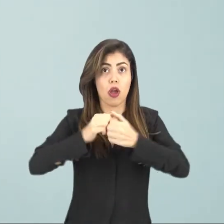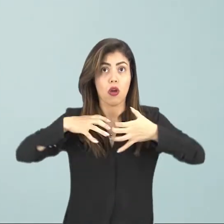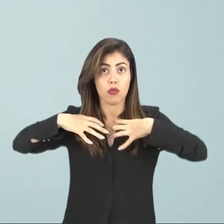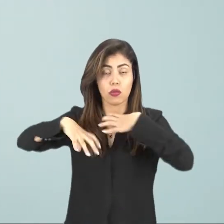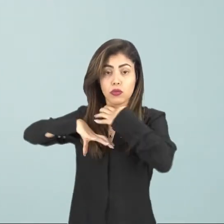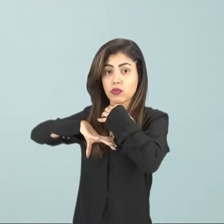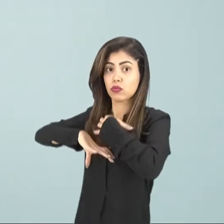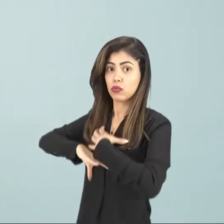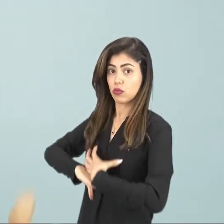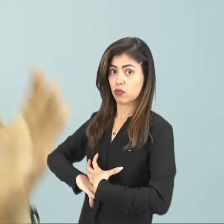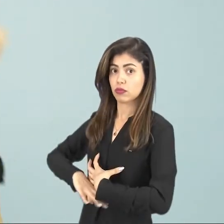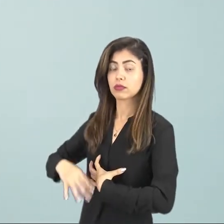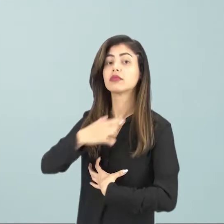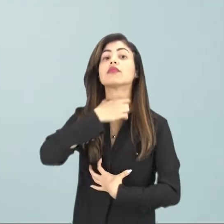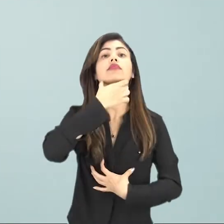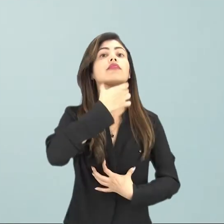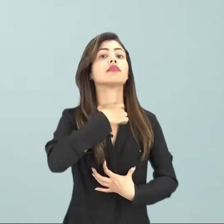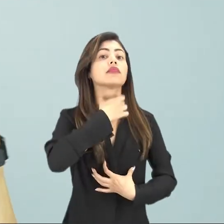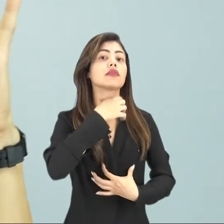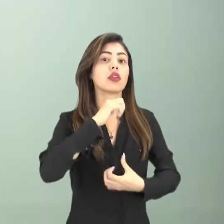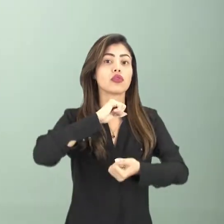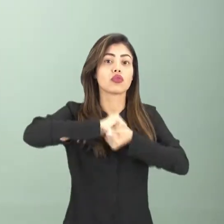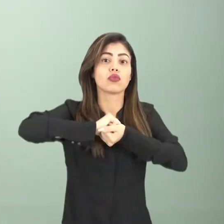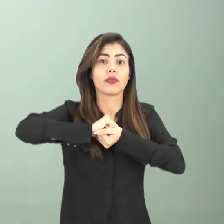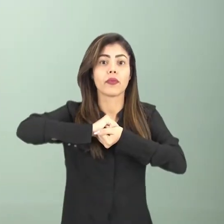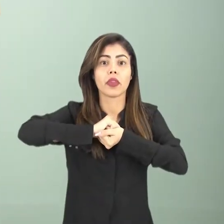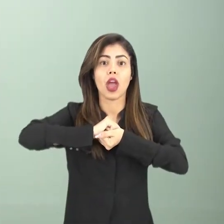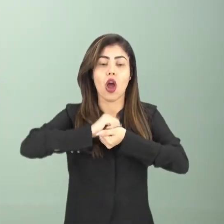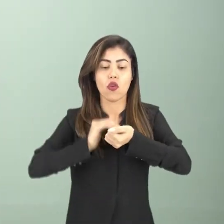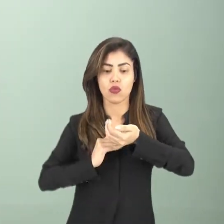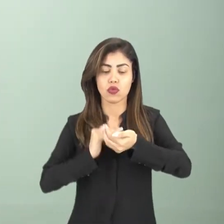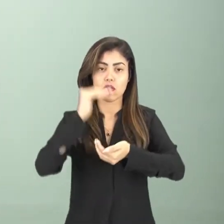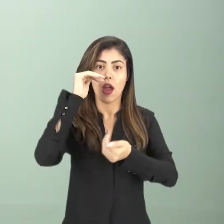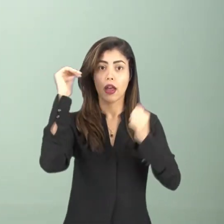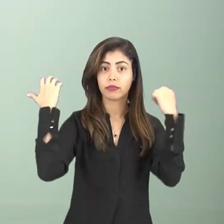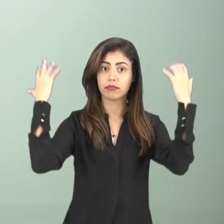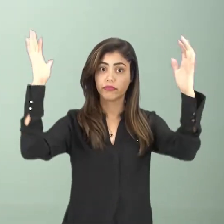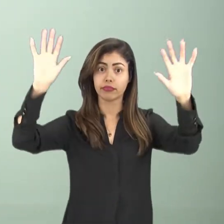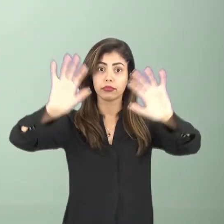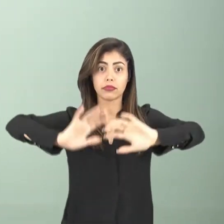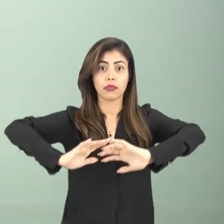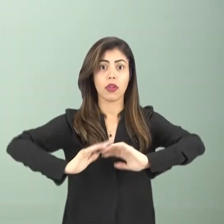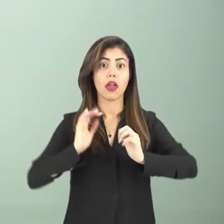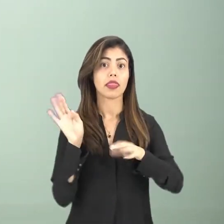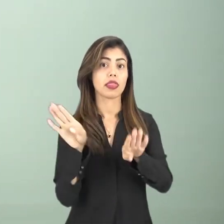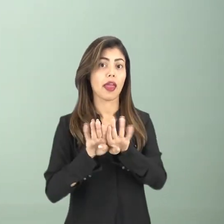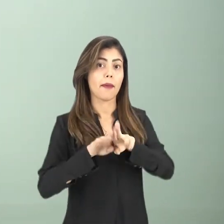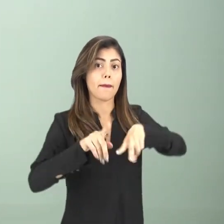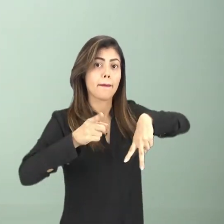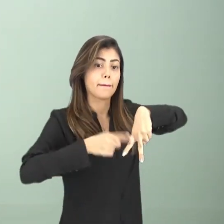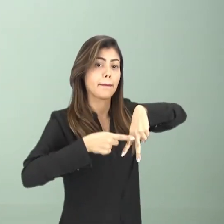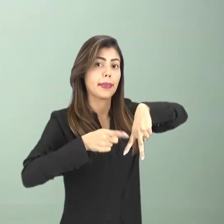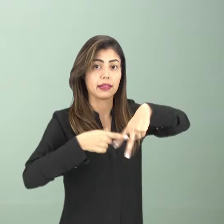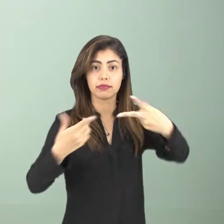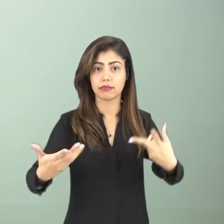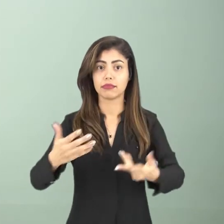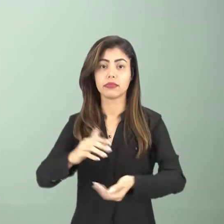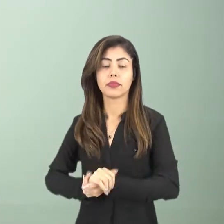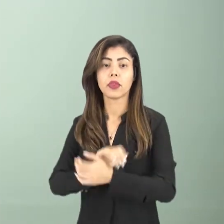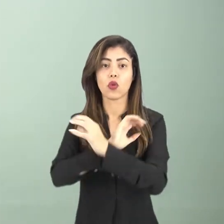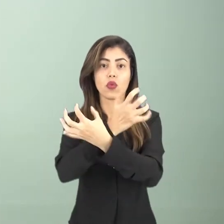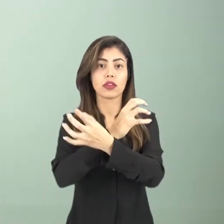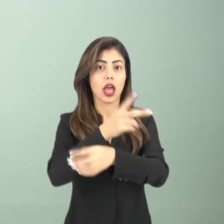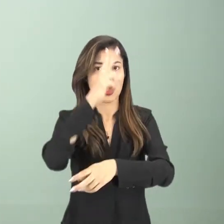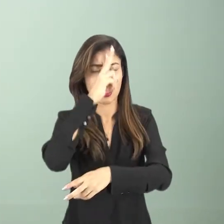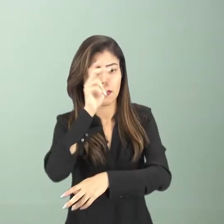tronco, ok? E aí os membros superiores serão os braços e os membros inferiores serão os ossos da perna. Lembrando